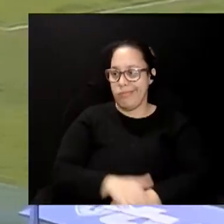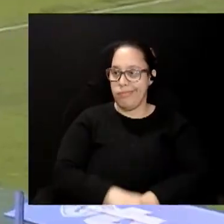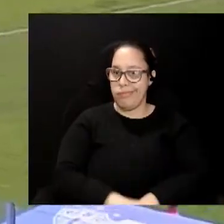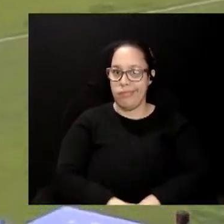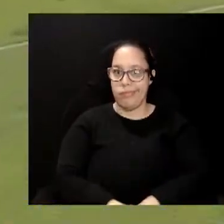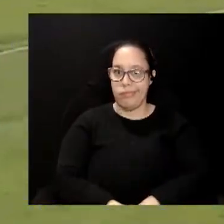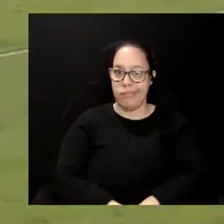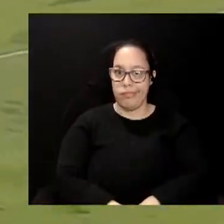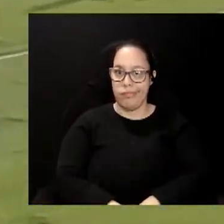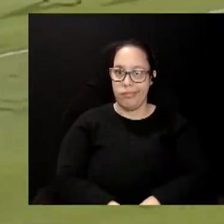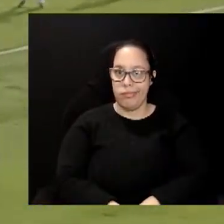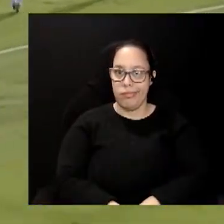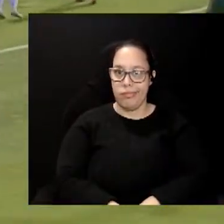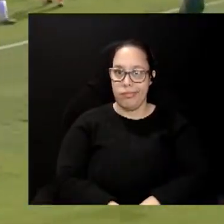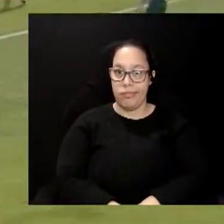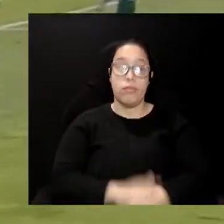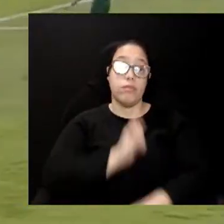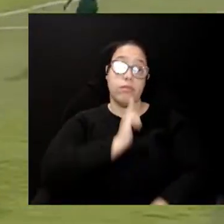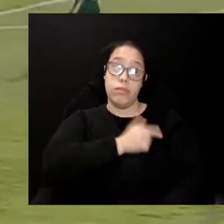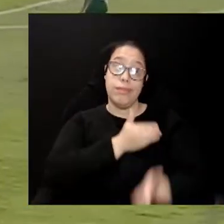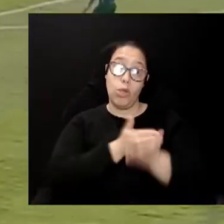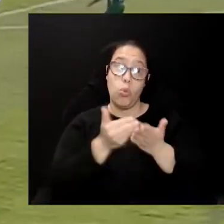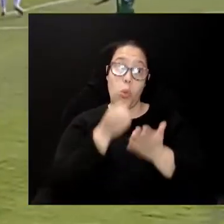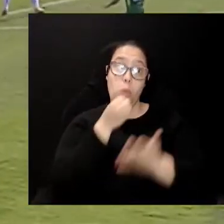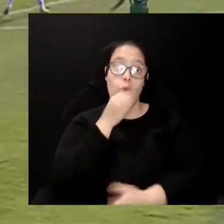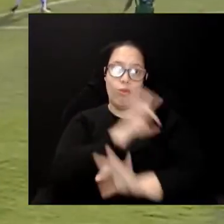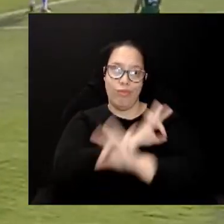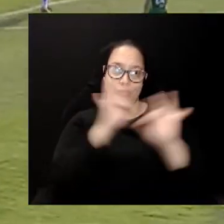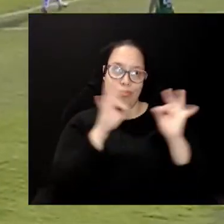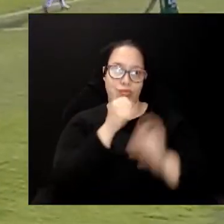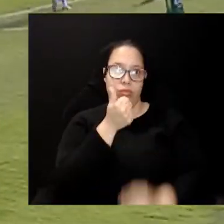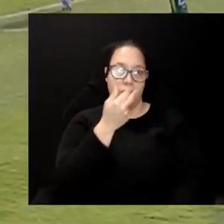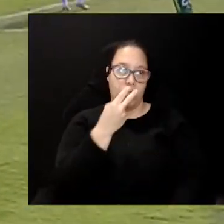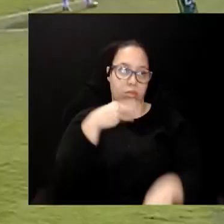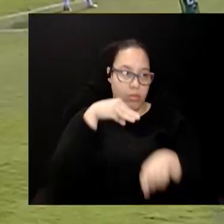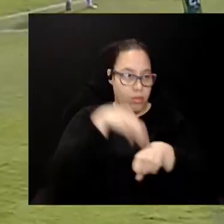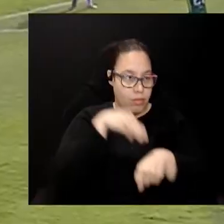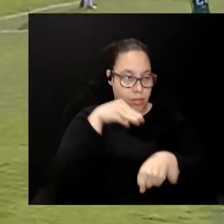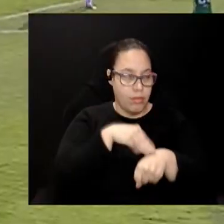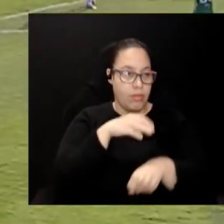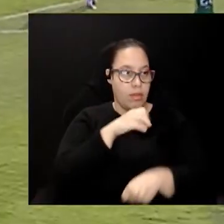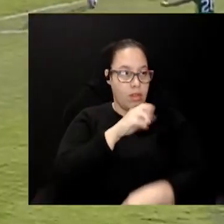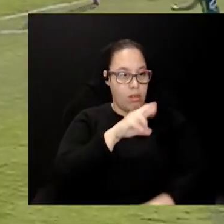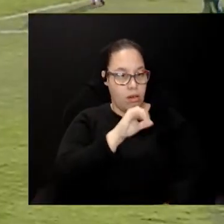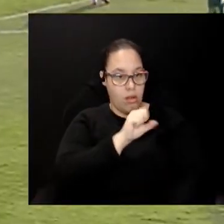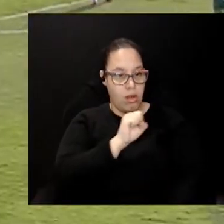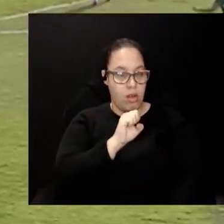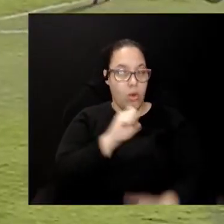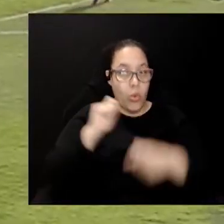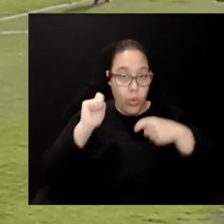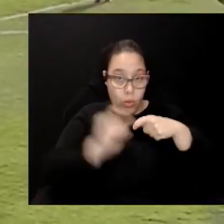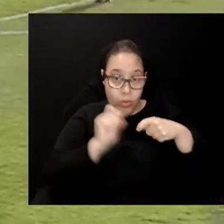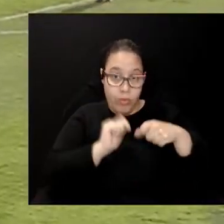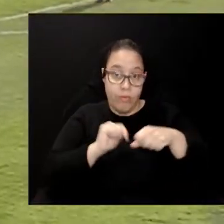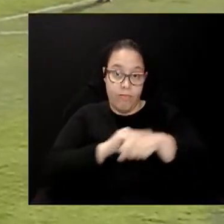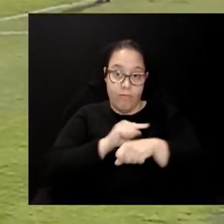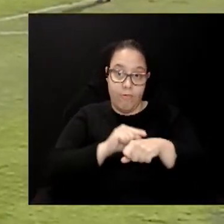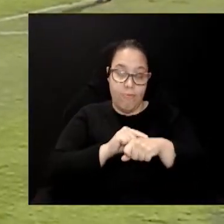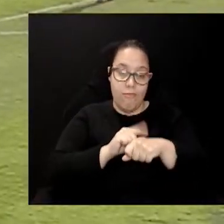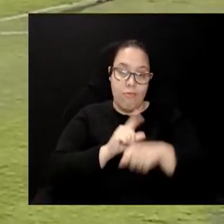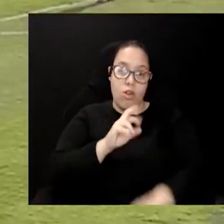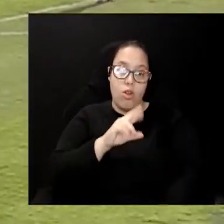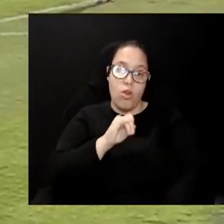O Guarani começou muito bem. Aos 12 minutos, Carlos Eduardo cobrou o escanteio. O goleiro Gabriel